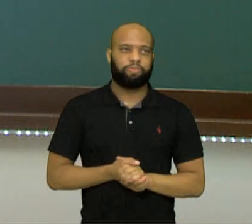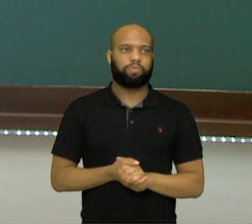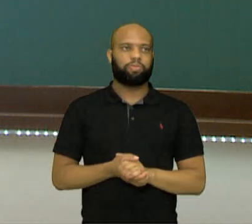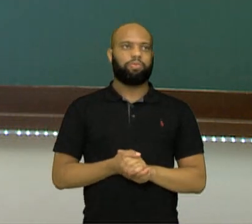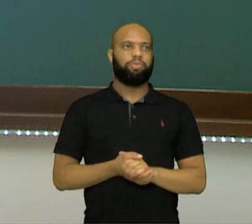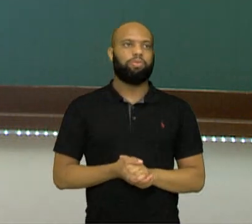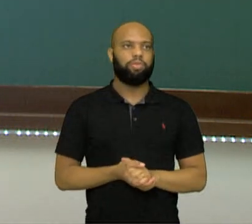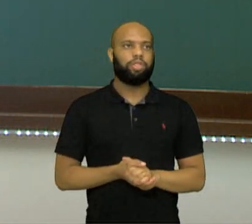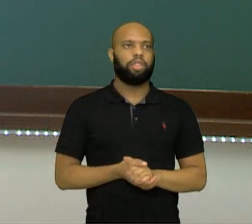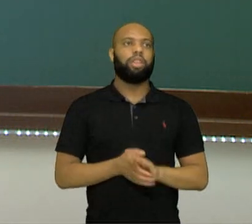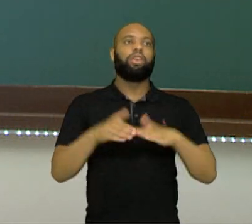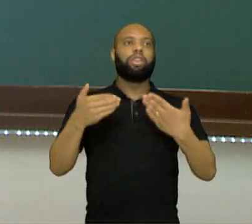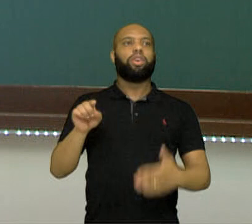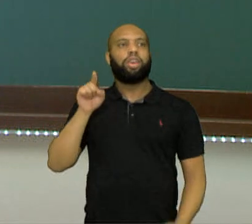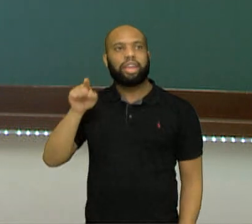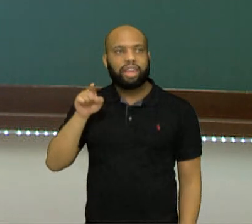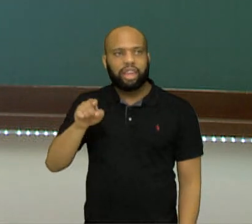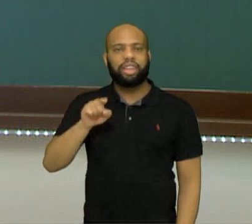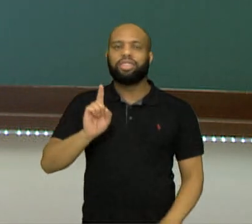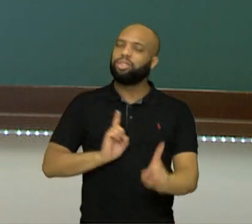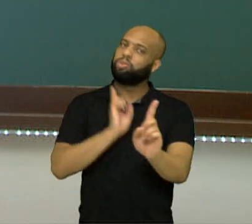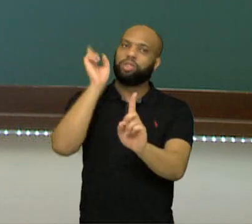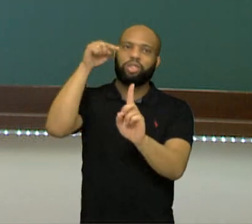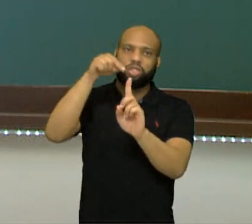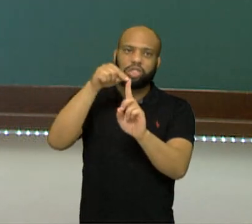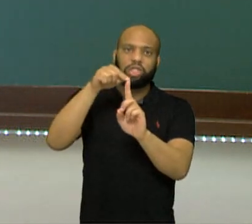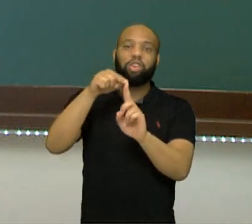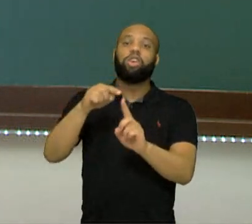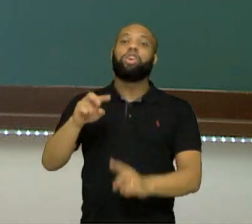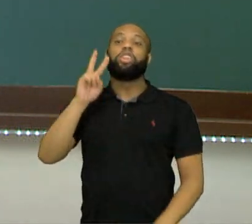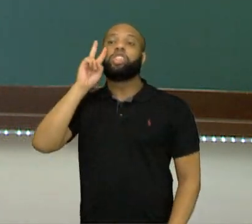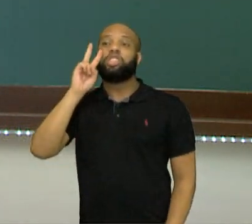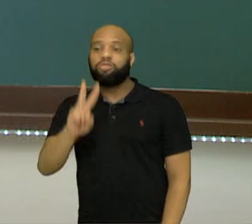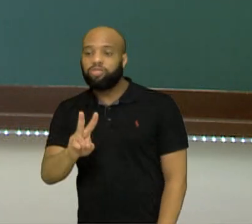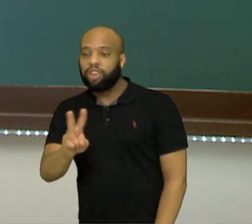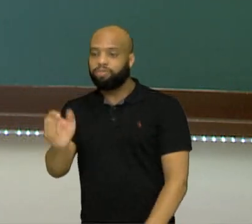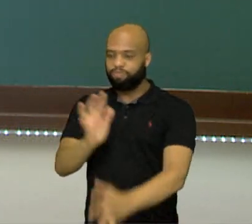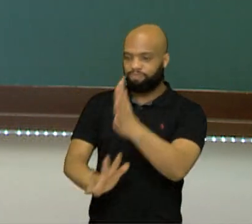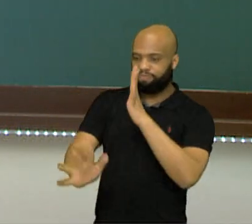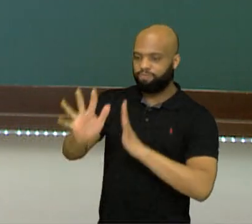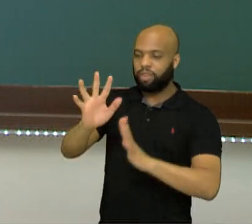continuando aqui. Este é um dos grandes objetivos da escuta ativa.